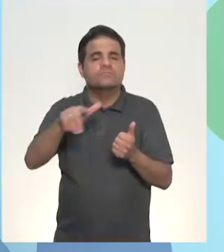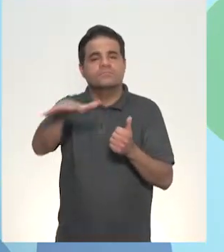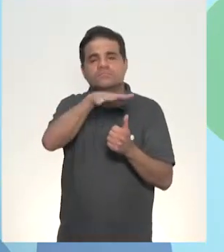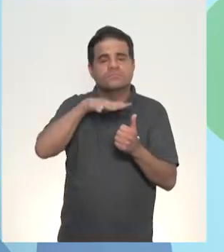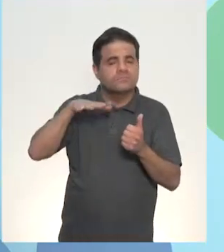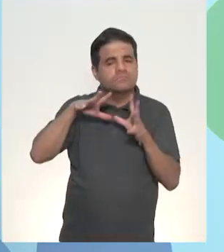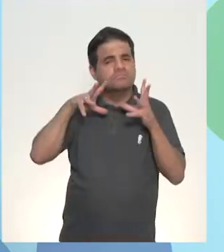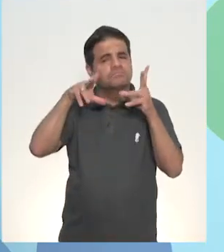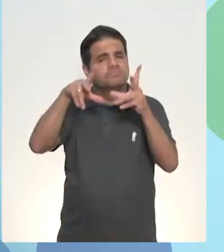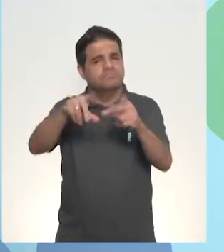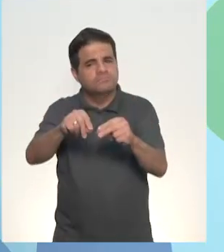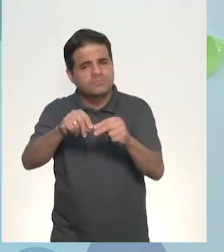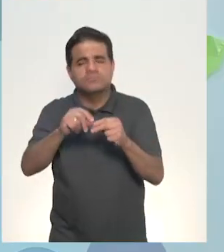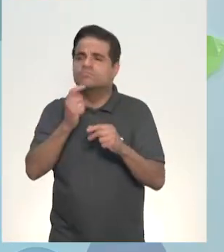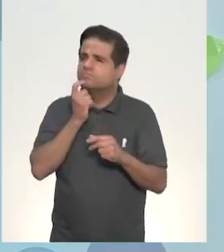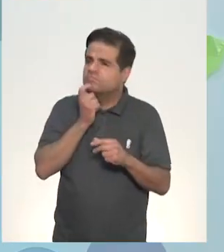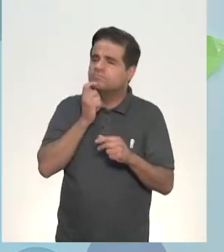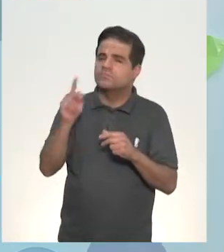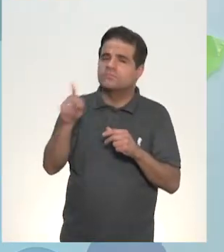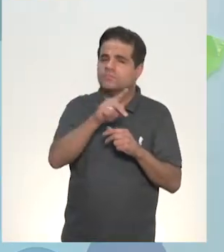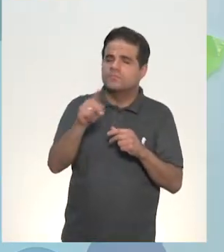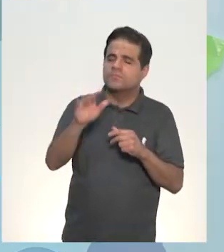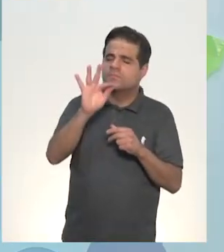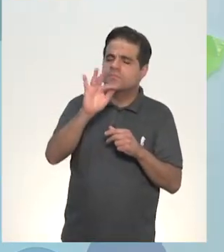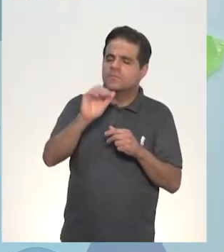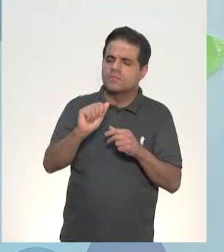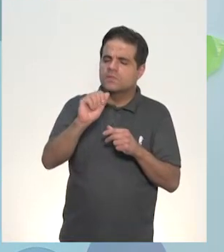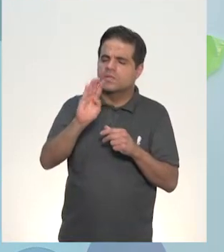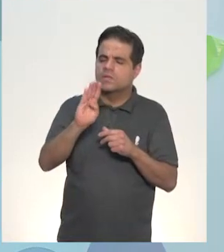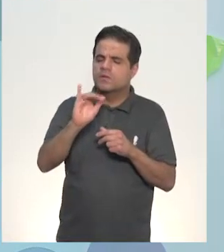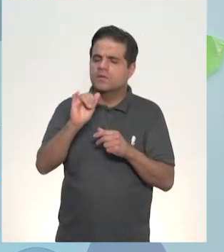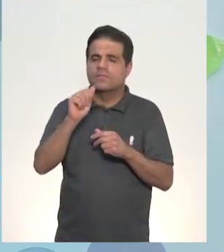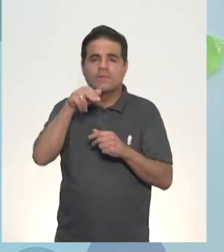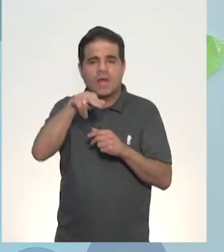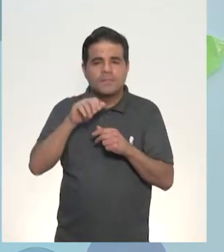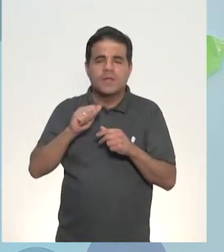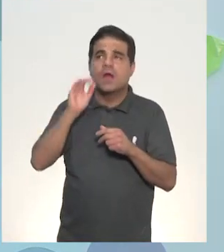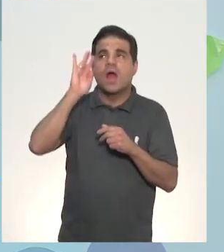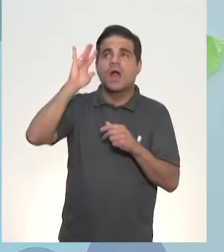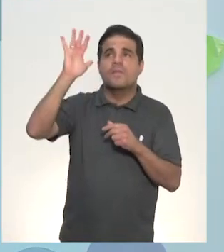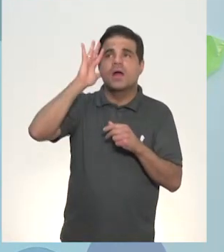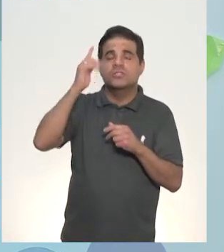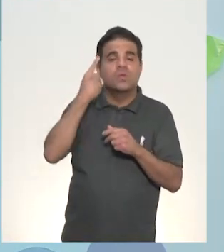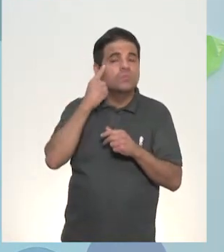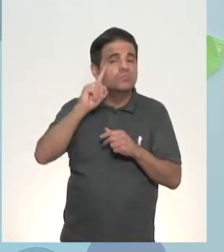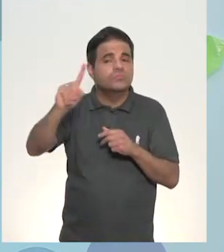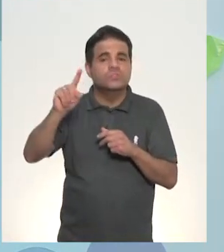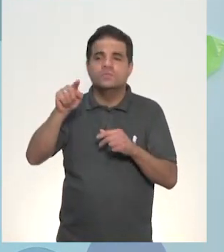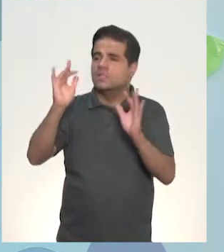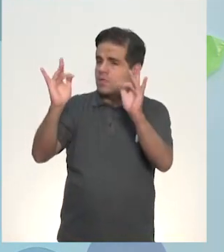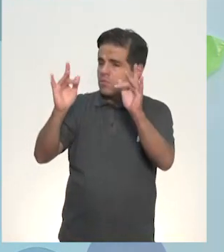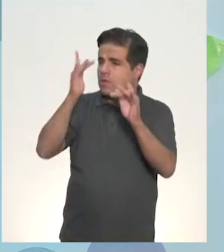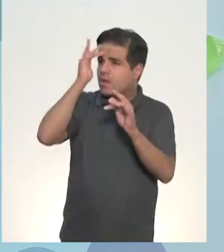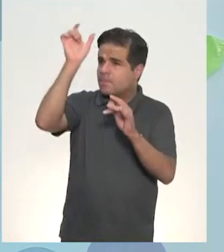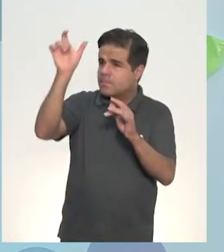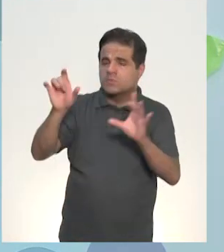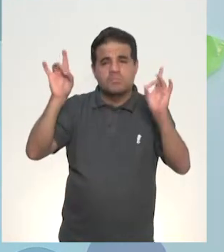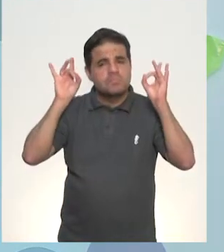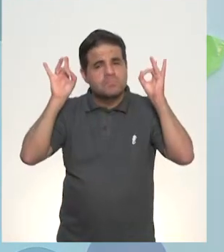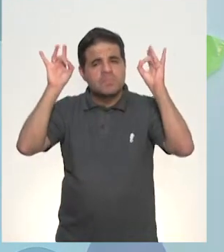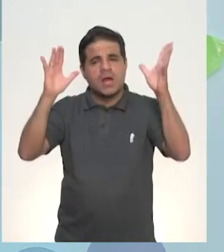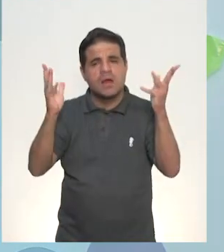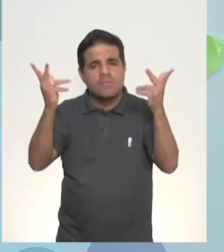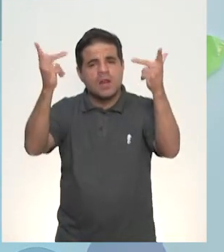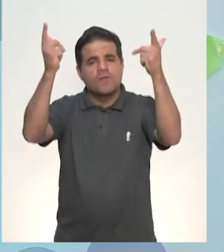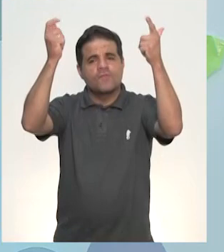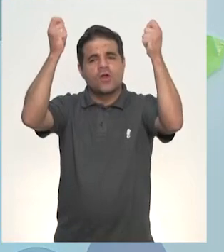pelo todo. Falar assim para você, professora Fabiana. Imagina que um dia você está namorando aquela pessoa espetacular,